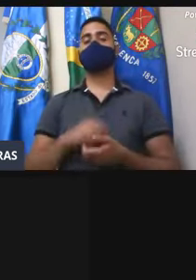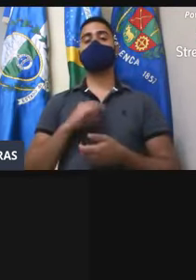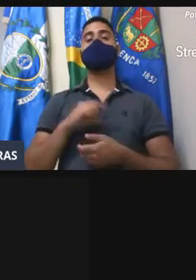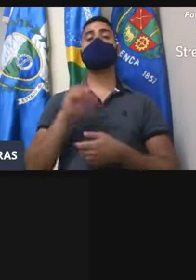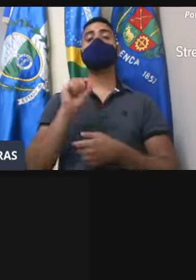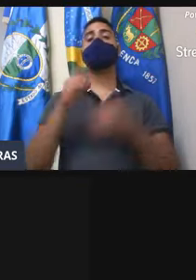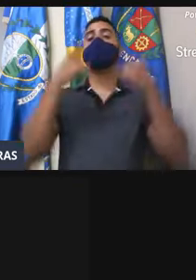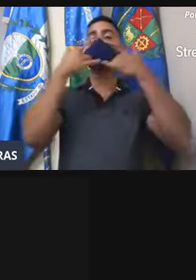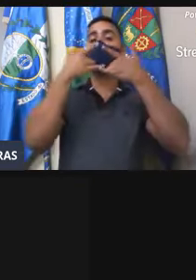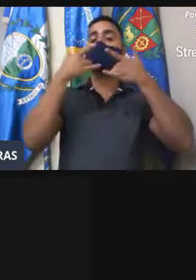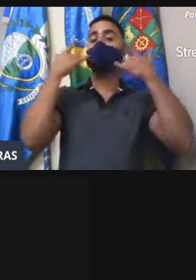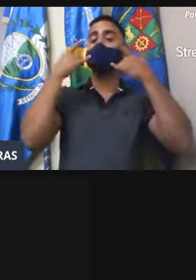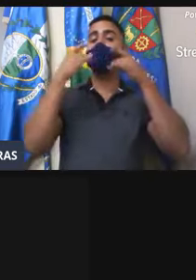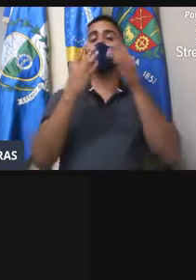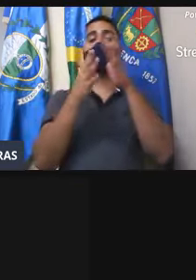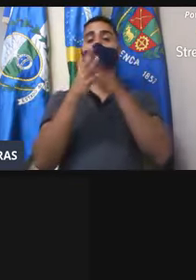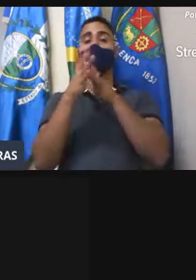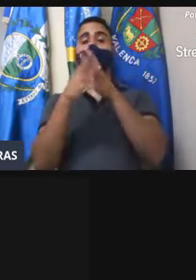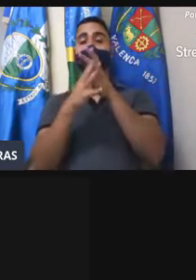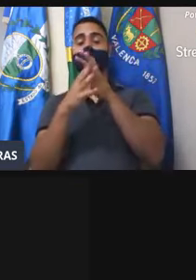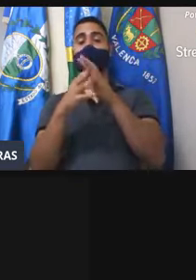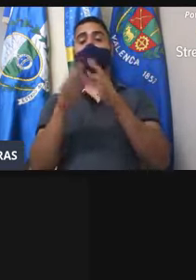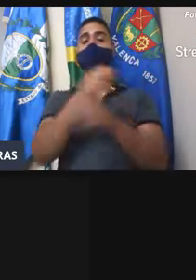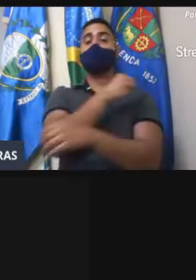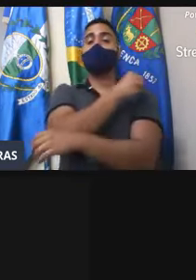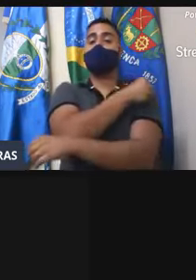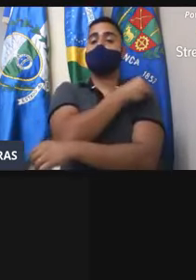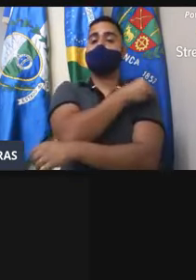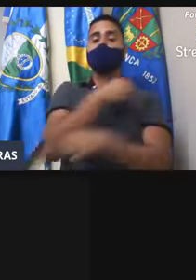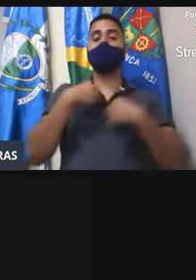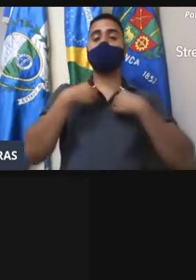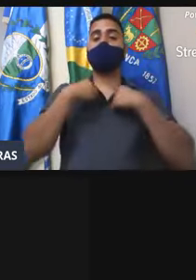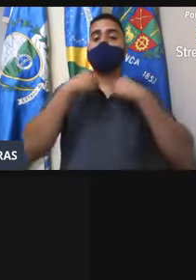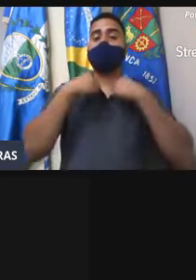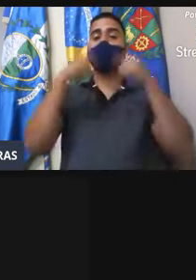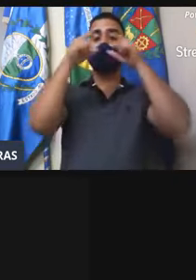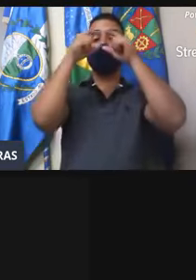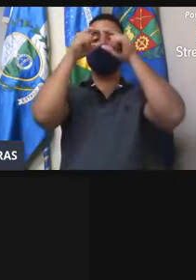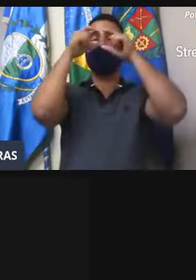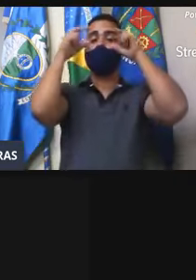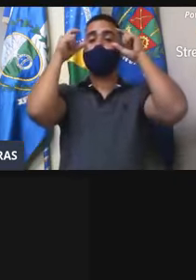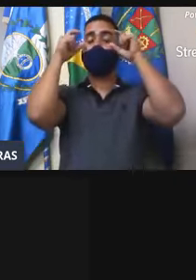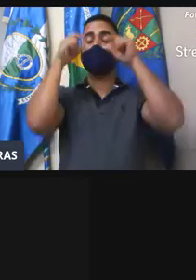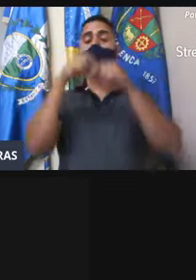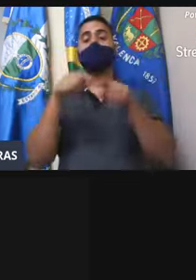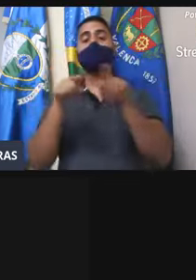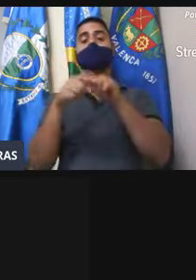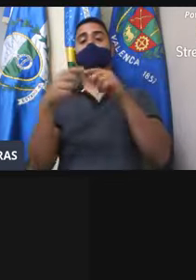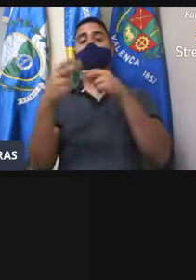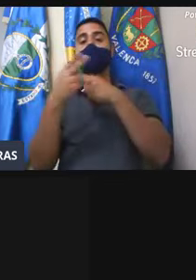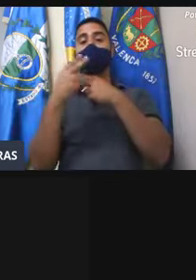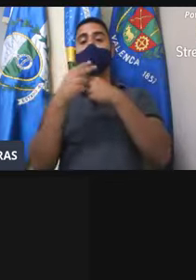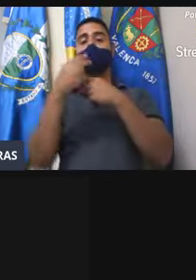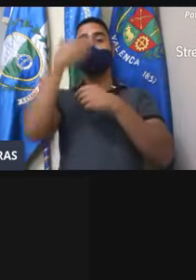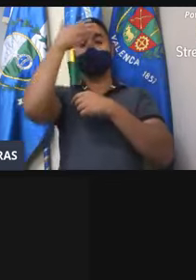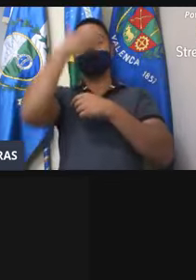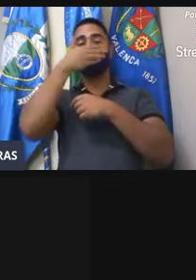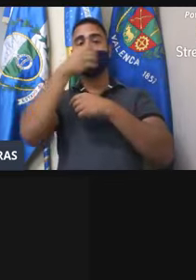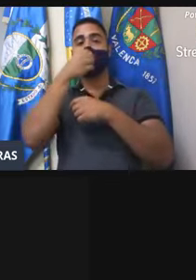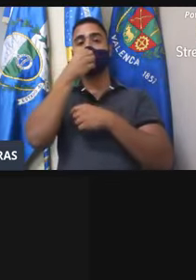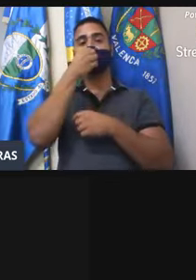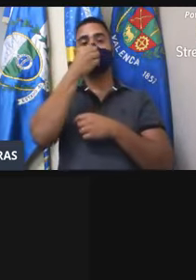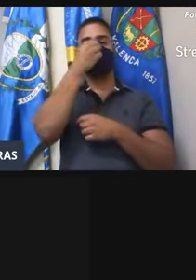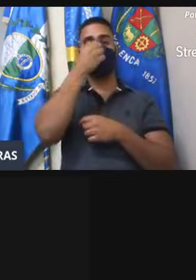máscaras cirúrgicas, luvas, álcool gel, jaleco, óculos acrílico, protetor facial.